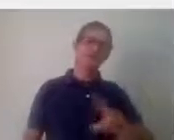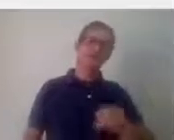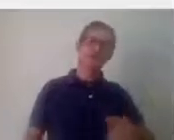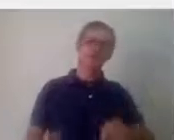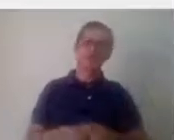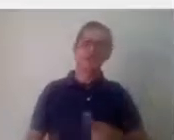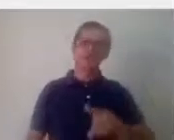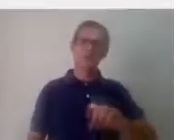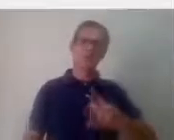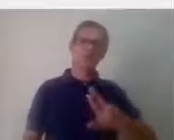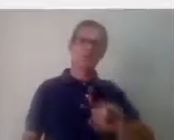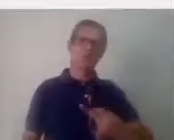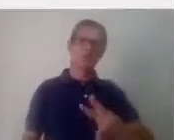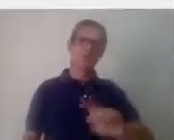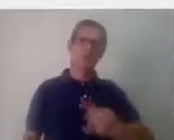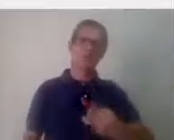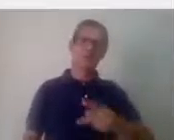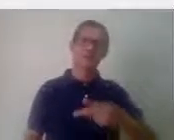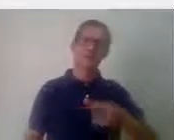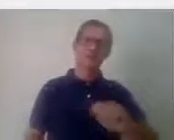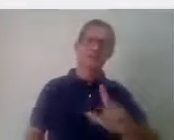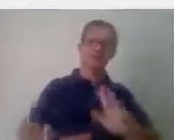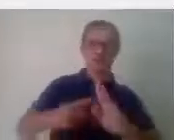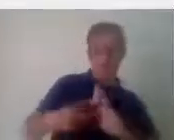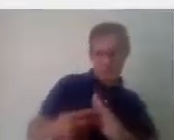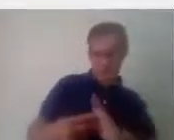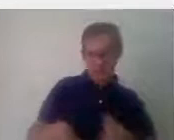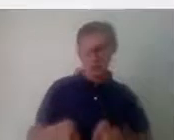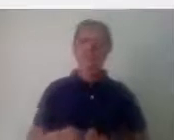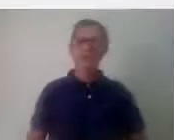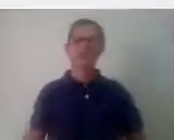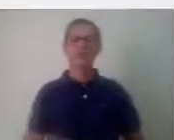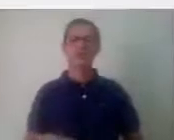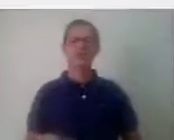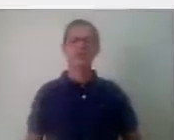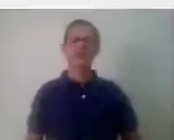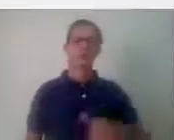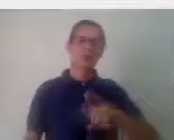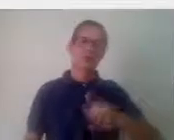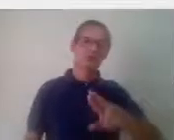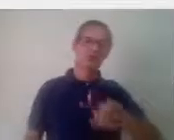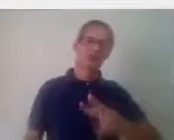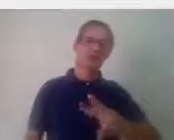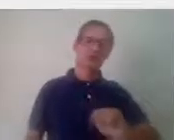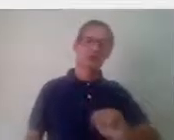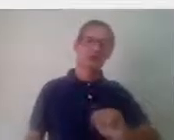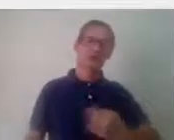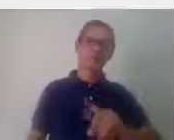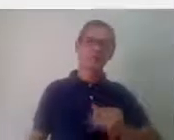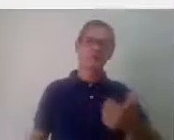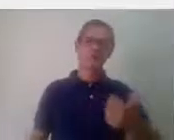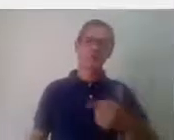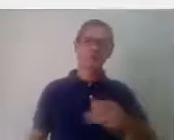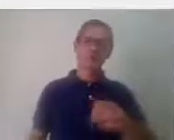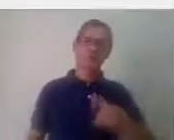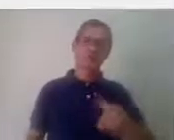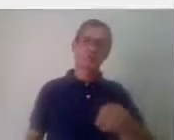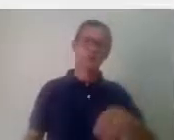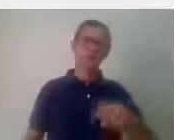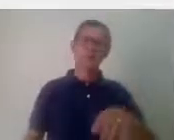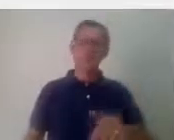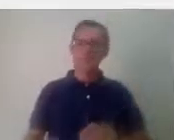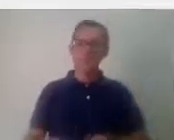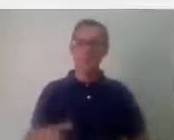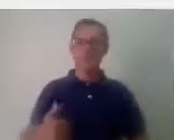derivadas parciais, o que é uma derivada parcial de primeira ordem, Você deriva em relação a x, depois em relação a y.